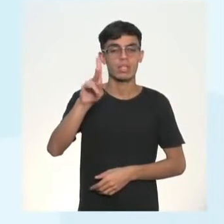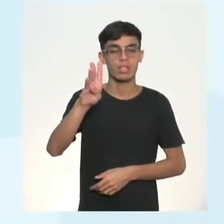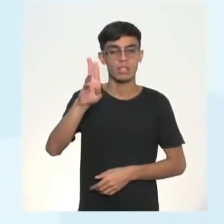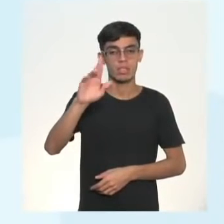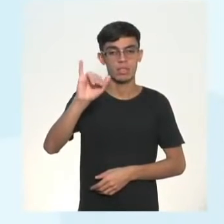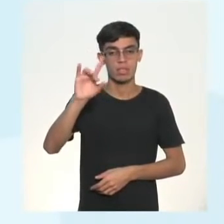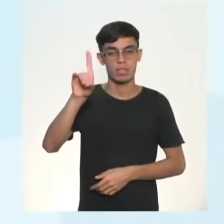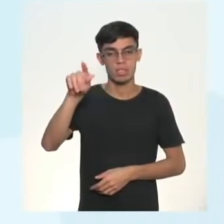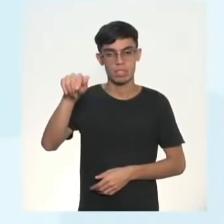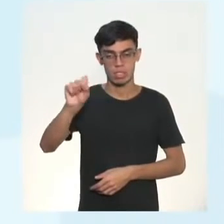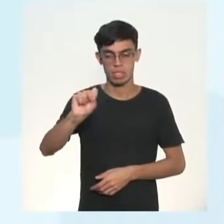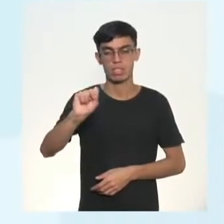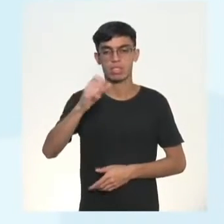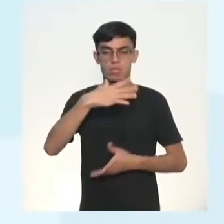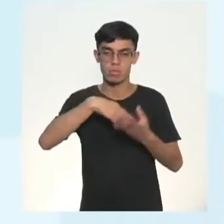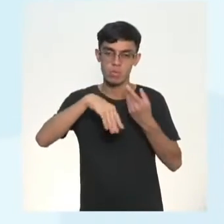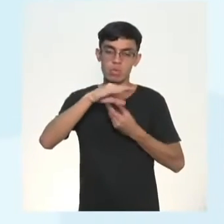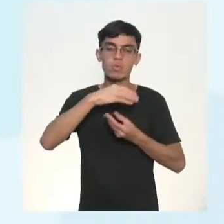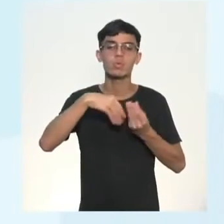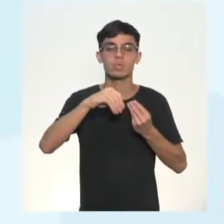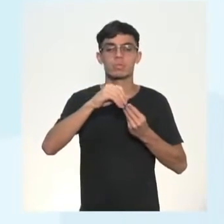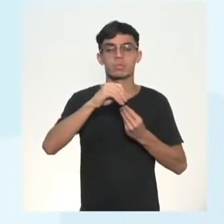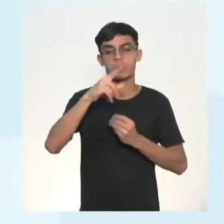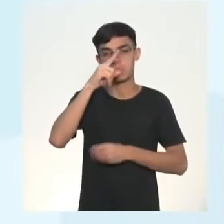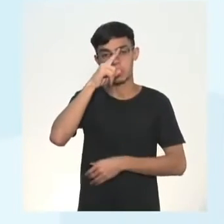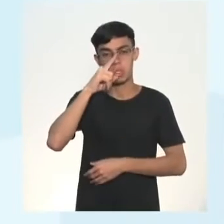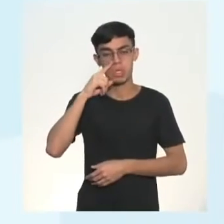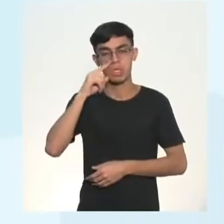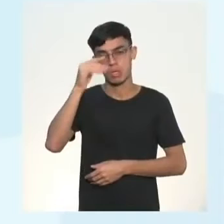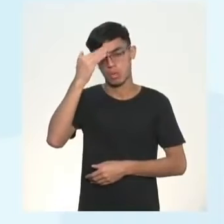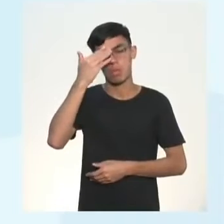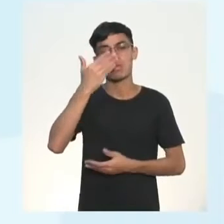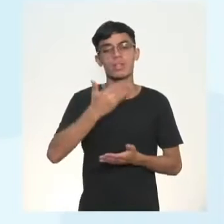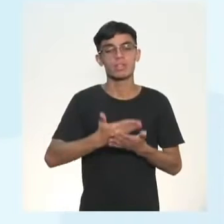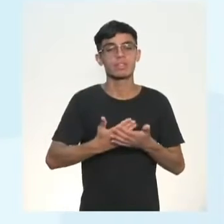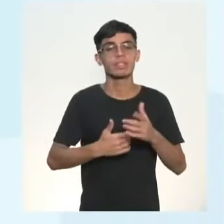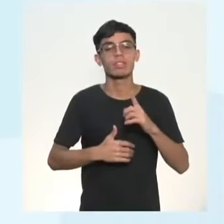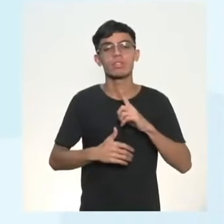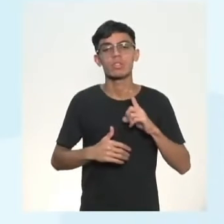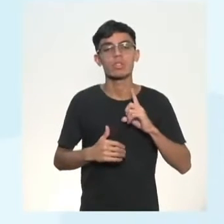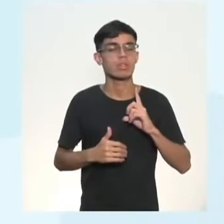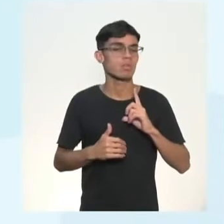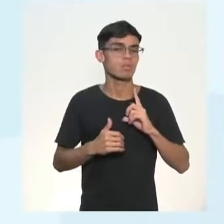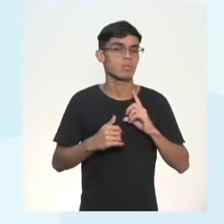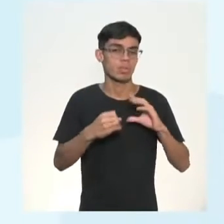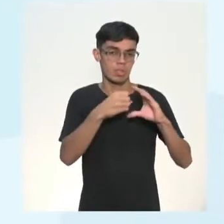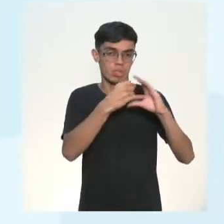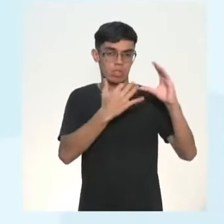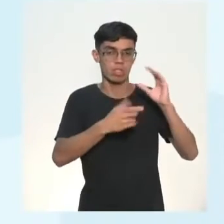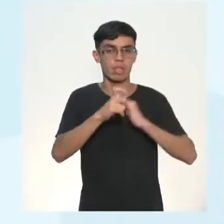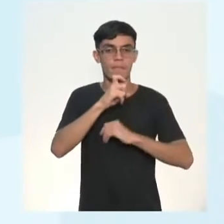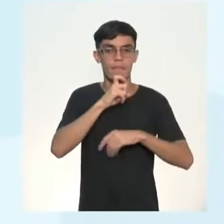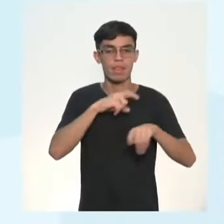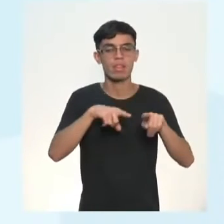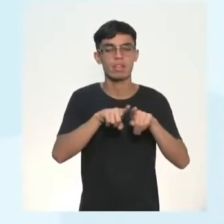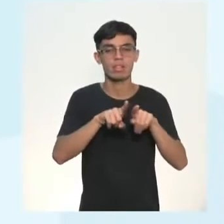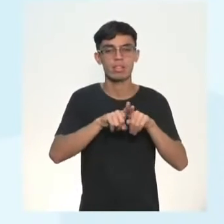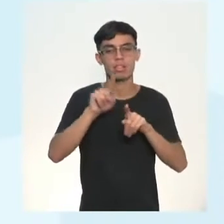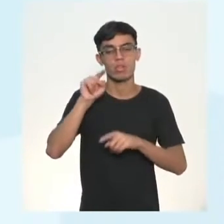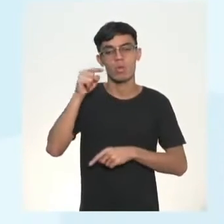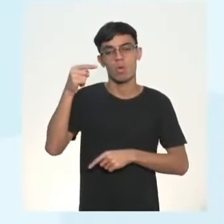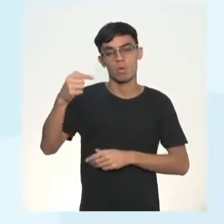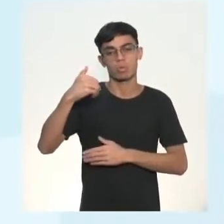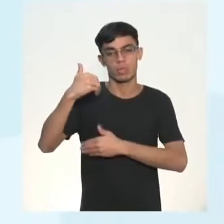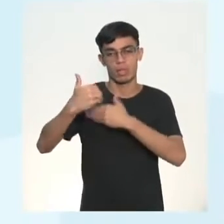porque apesar de serem amarelas, ele acreditava que elas carregavam alguma coisa da verde. E aí, qual era o outro